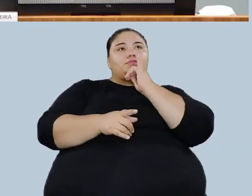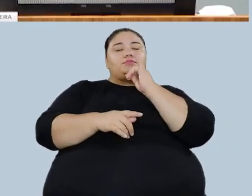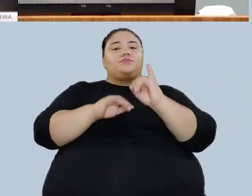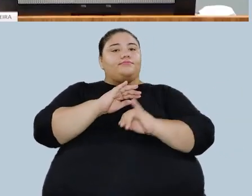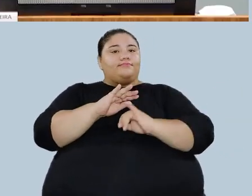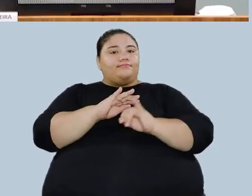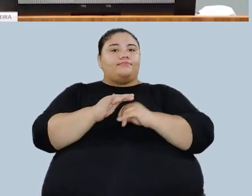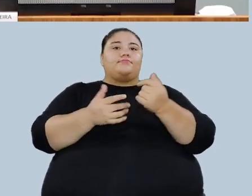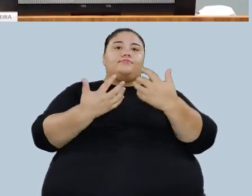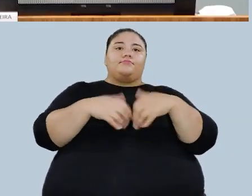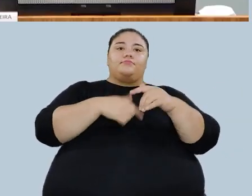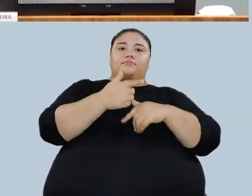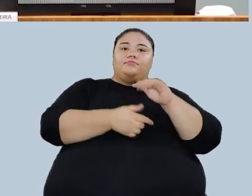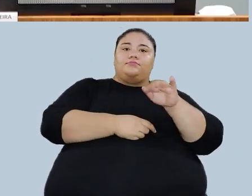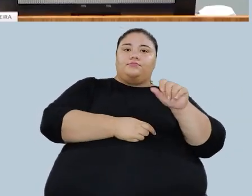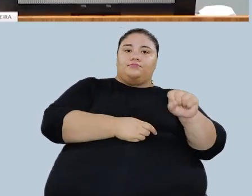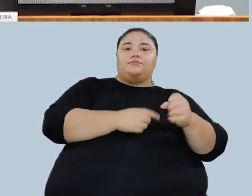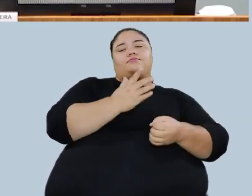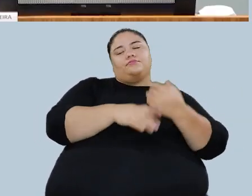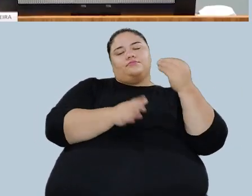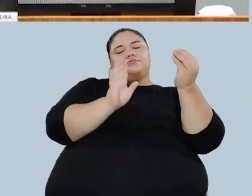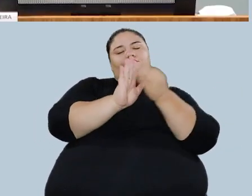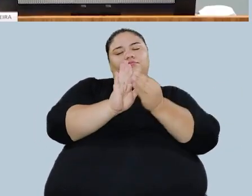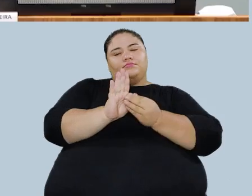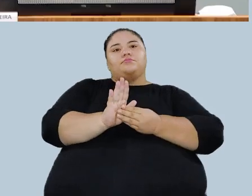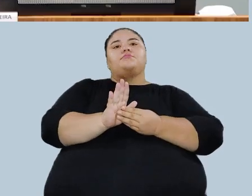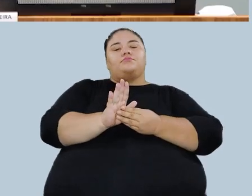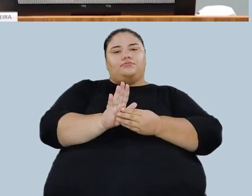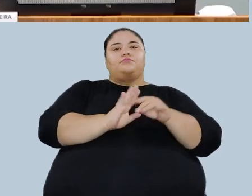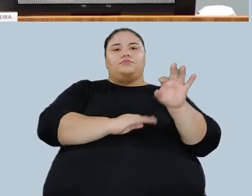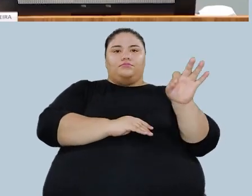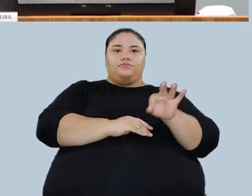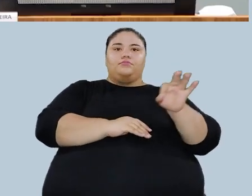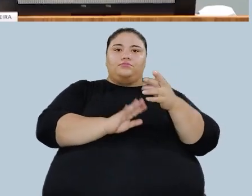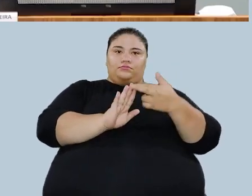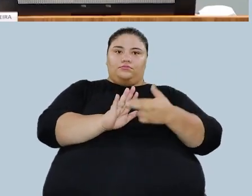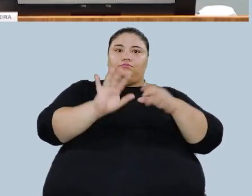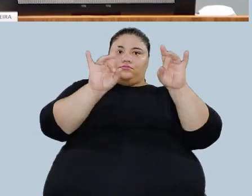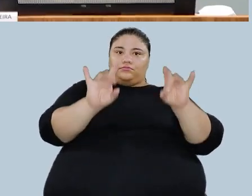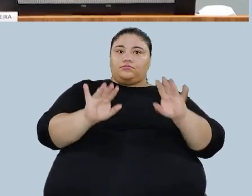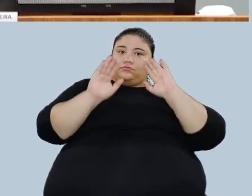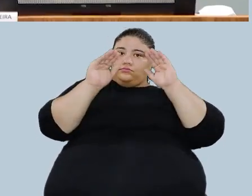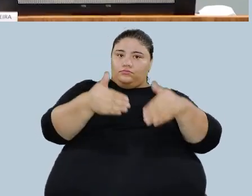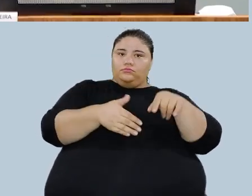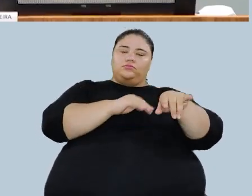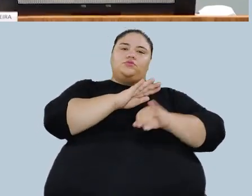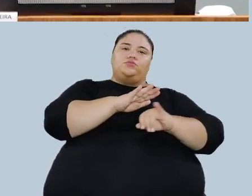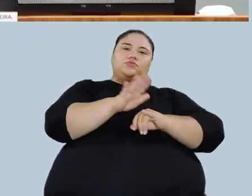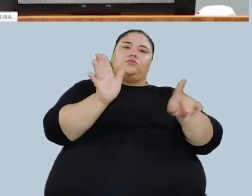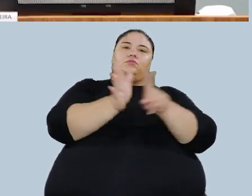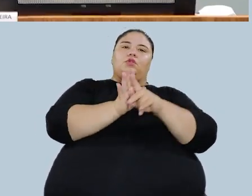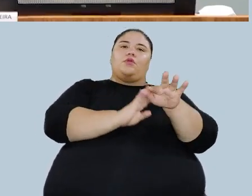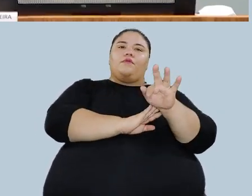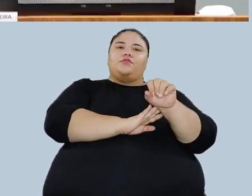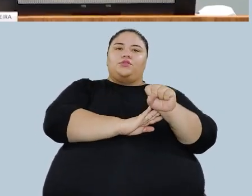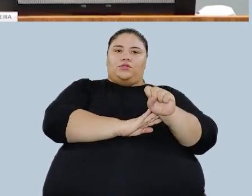estabelecimentos bancários que operam com o FGTS, aí vai ser aplicada a alíquota do regime especial, mas só para essas instituições. O